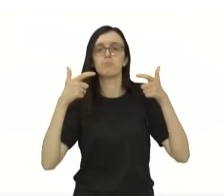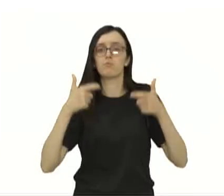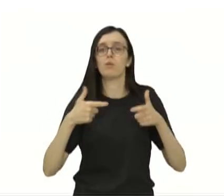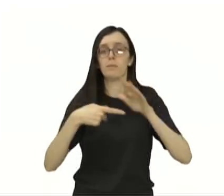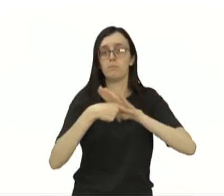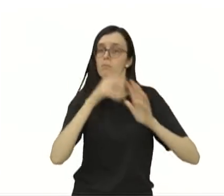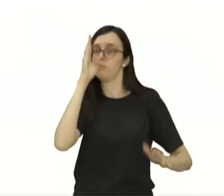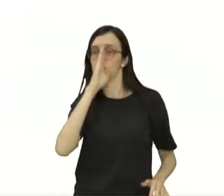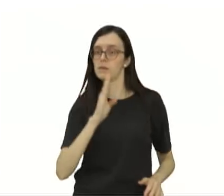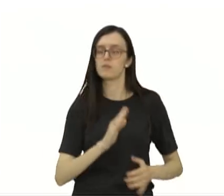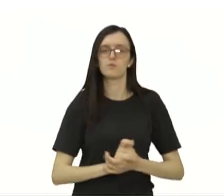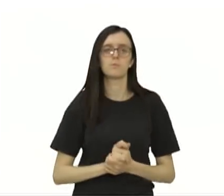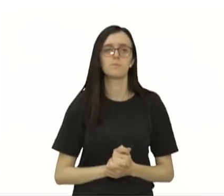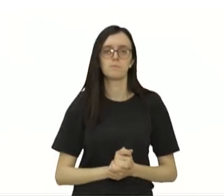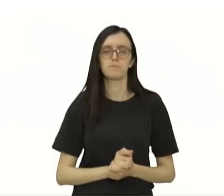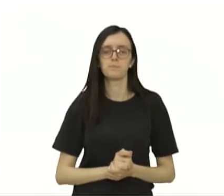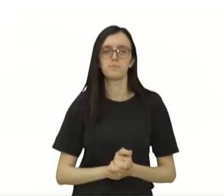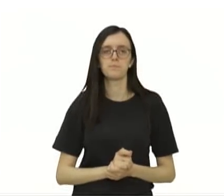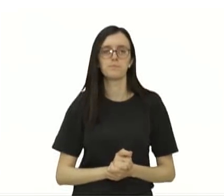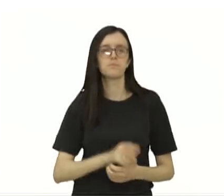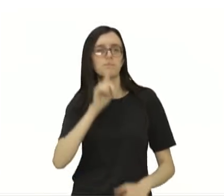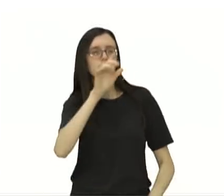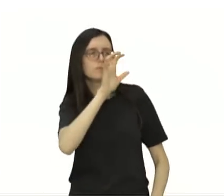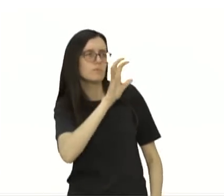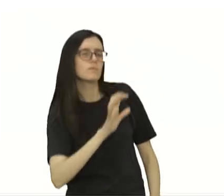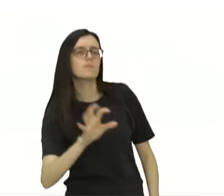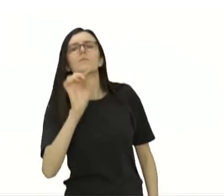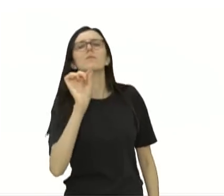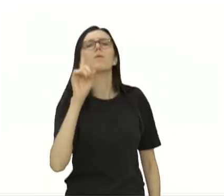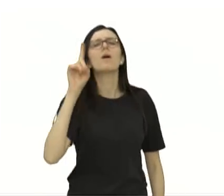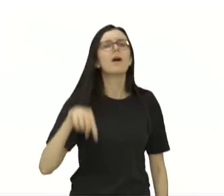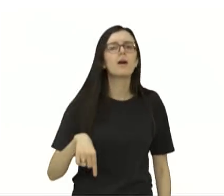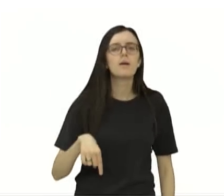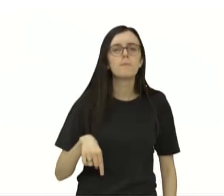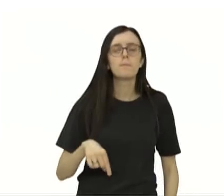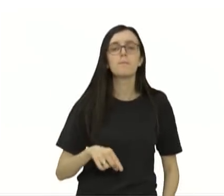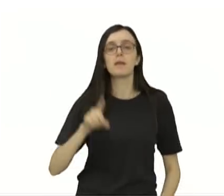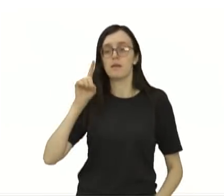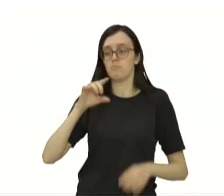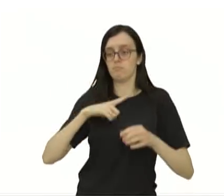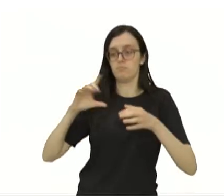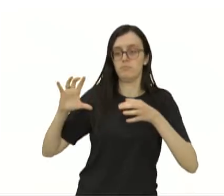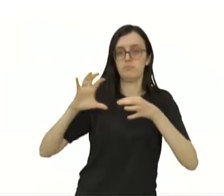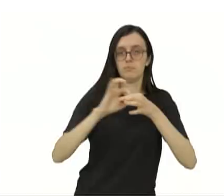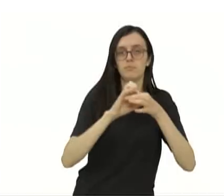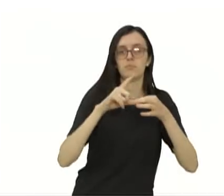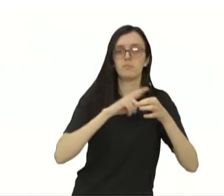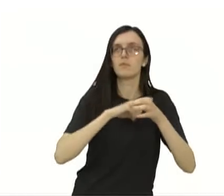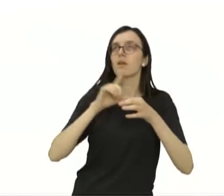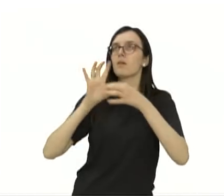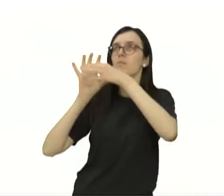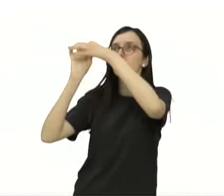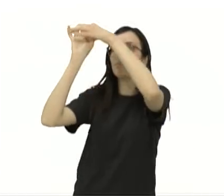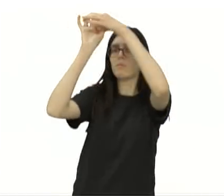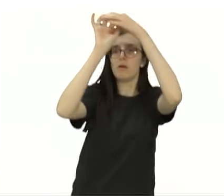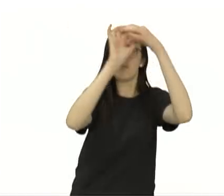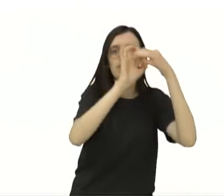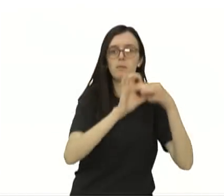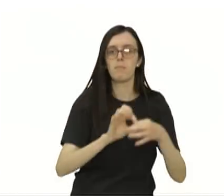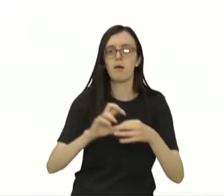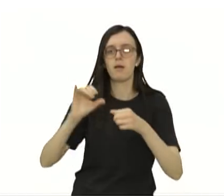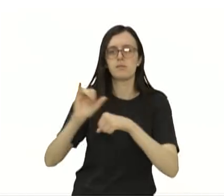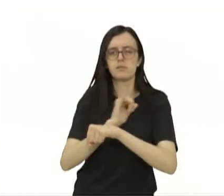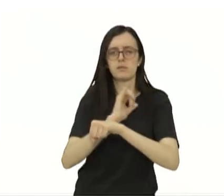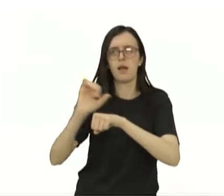do Brasil. Então, são redes de arranjos produtivos locais associadas a cadeias produtivas